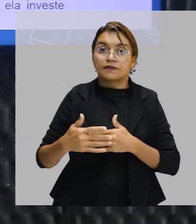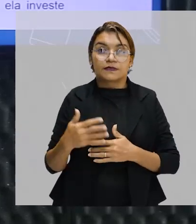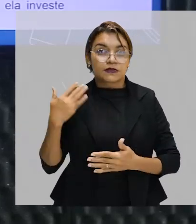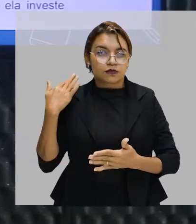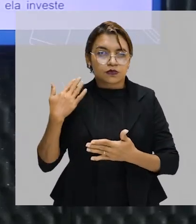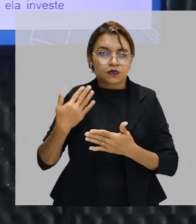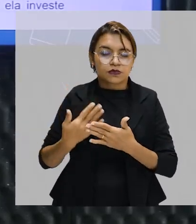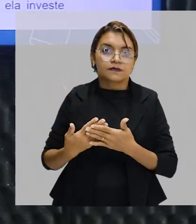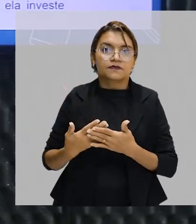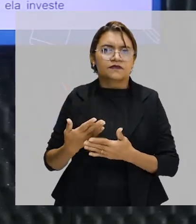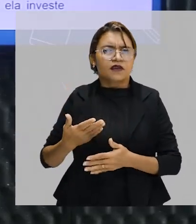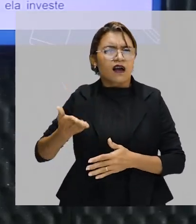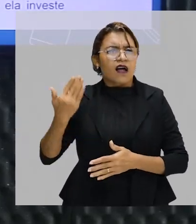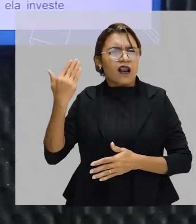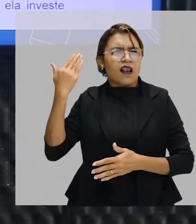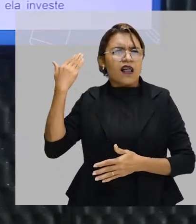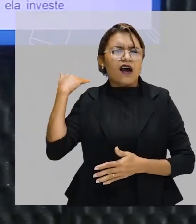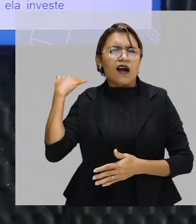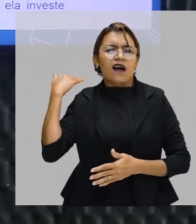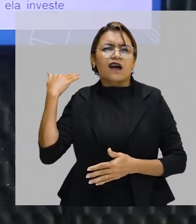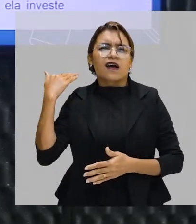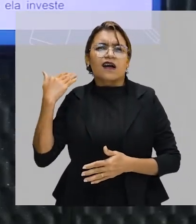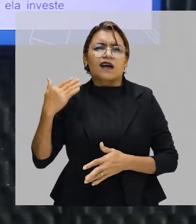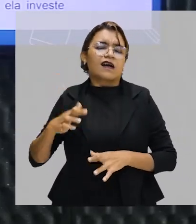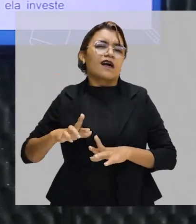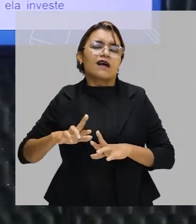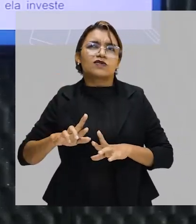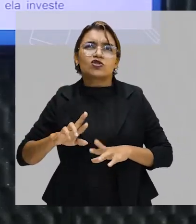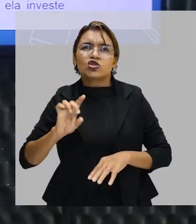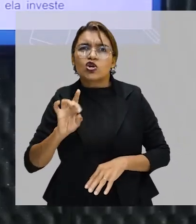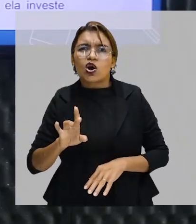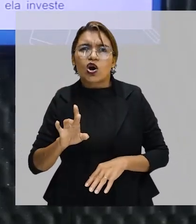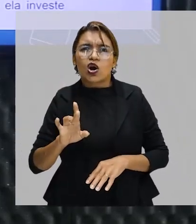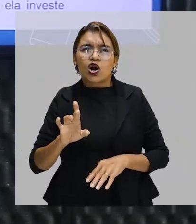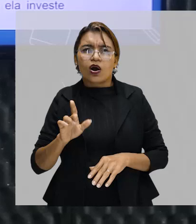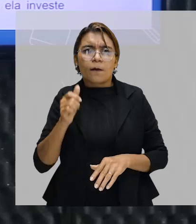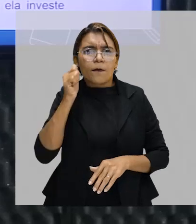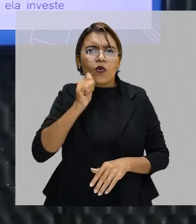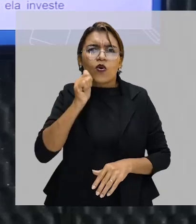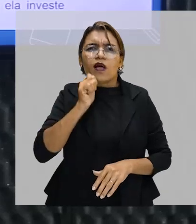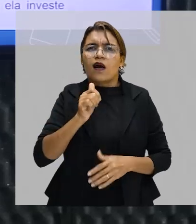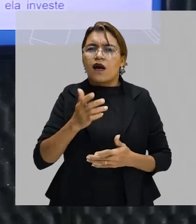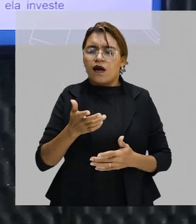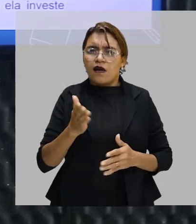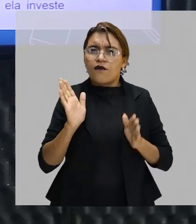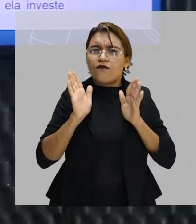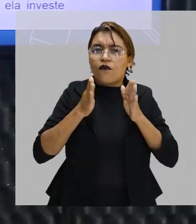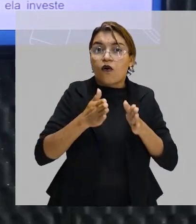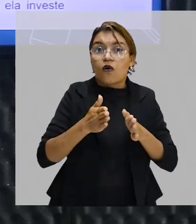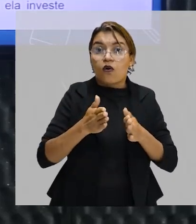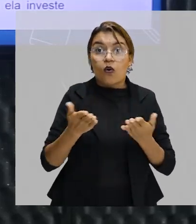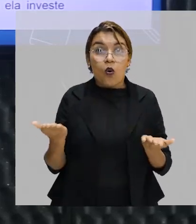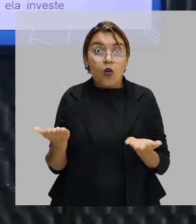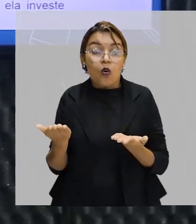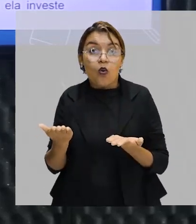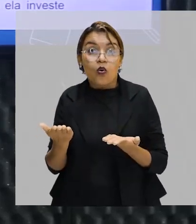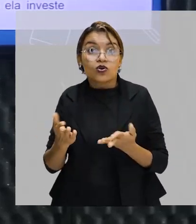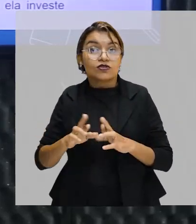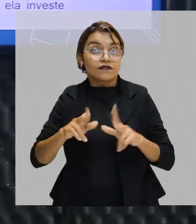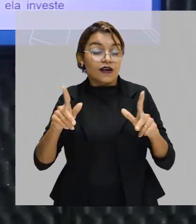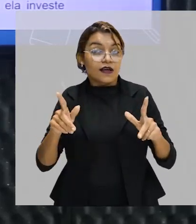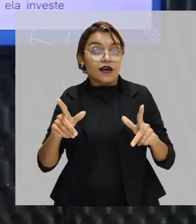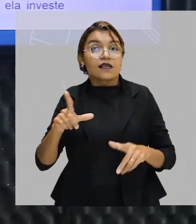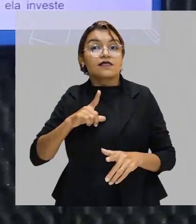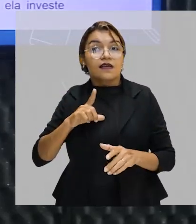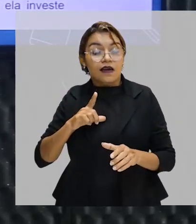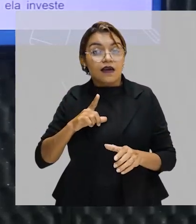um nicho, era muito mais focado para as mulheres. Hoje em dia não. Então nós temos diversos produtos para as mulheres, mas